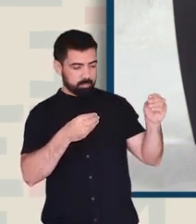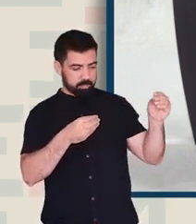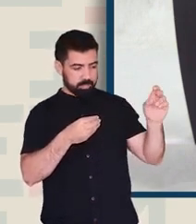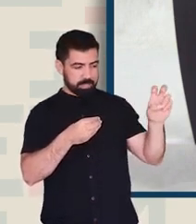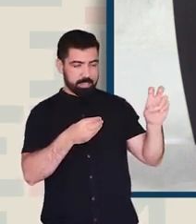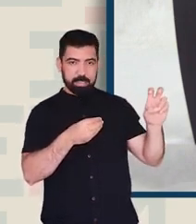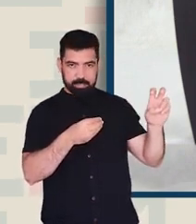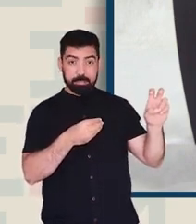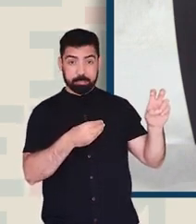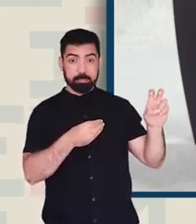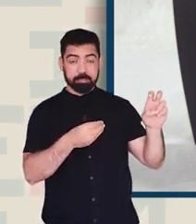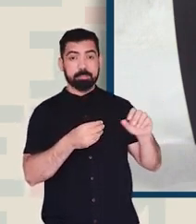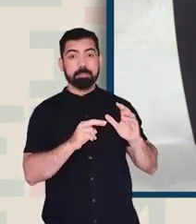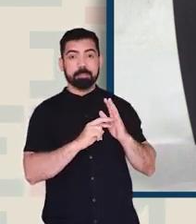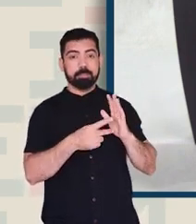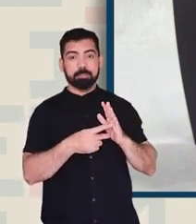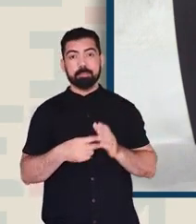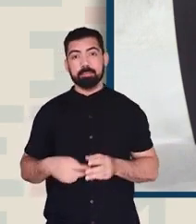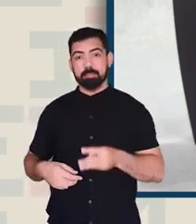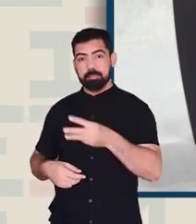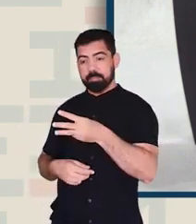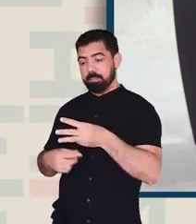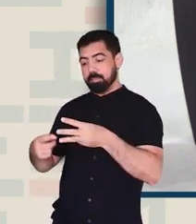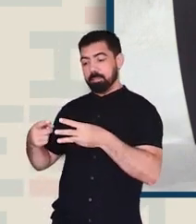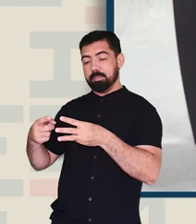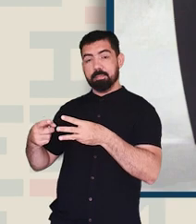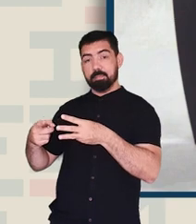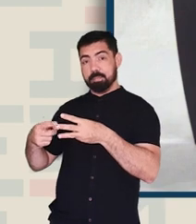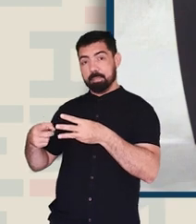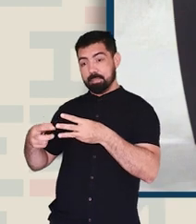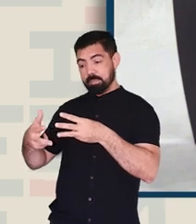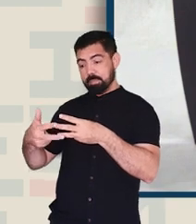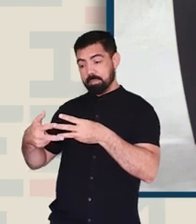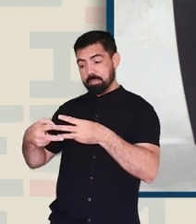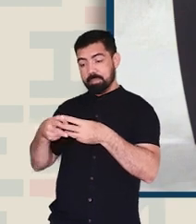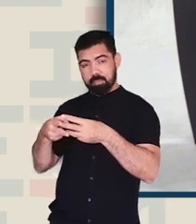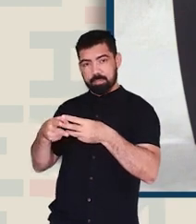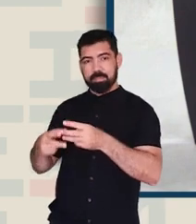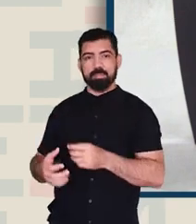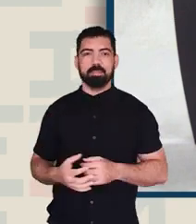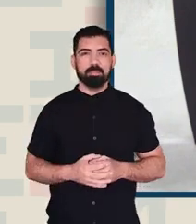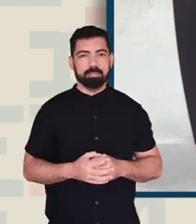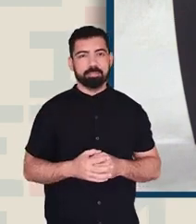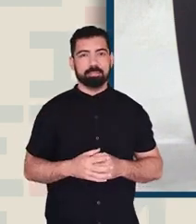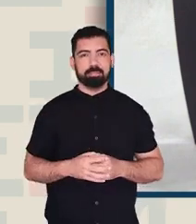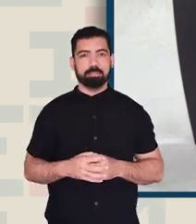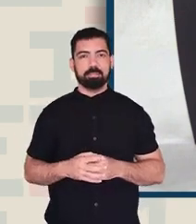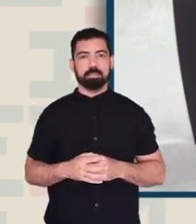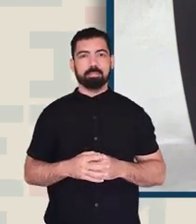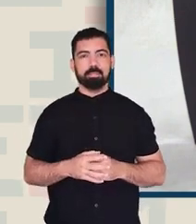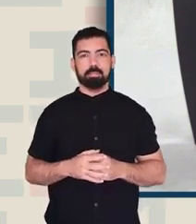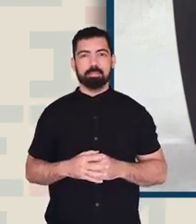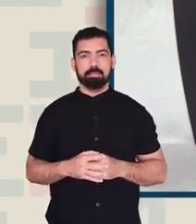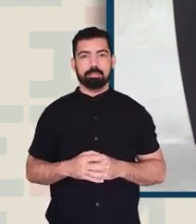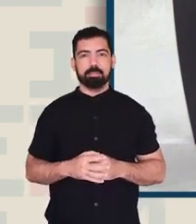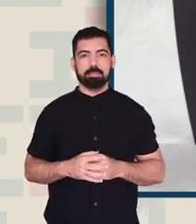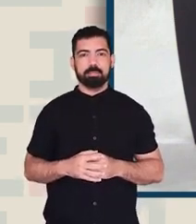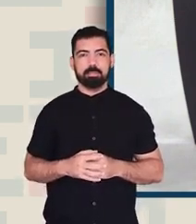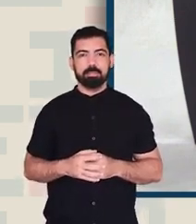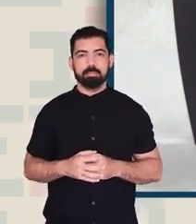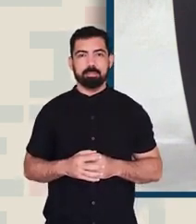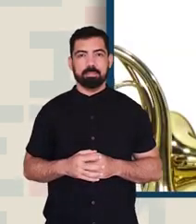Então é exatamente como se eu estivesse acionando segunda e terceira chave aqui da trompa tenor.